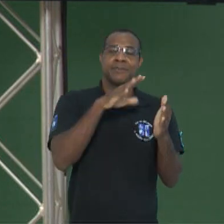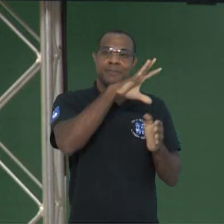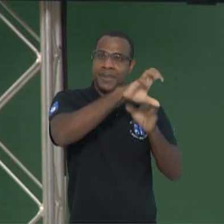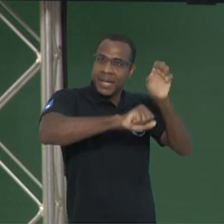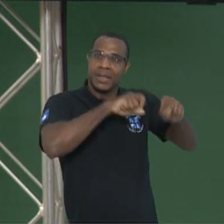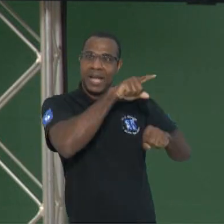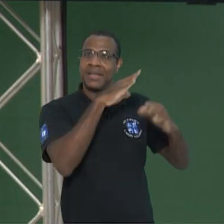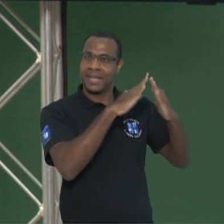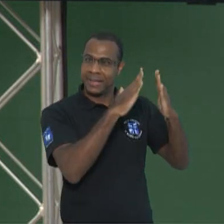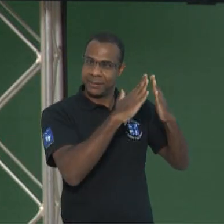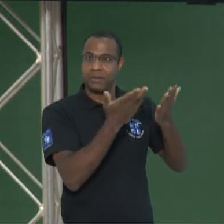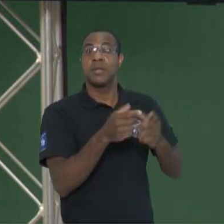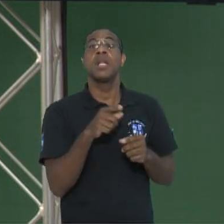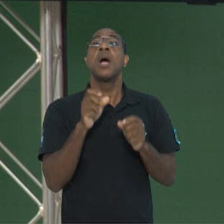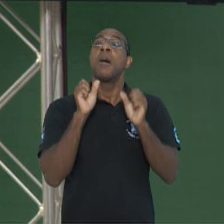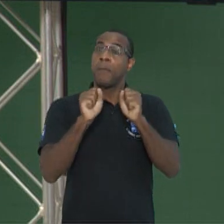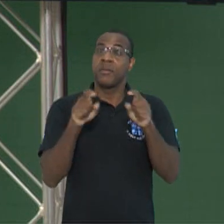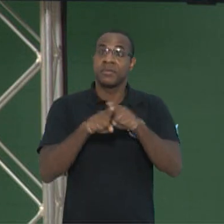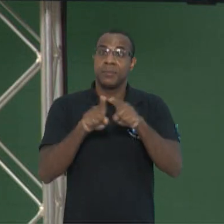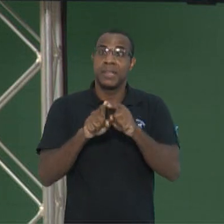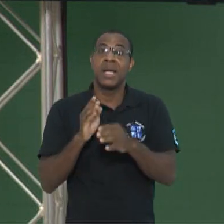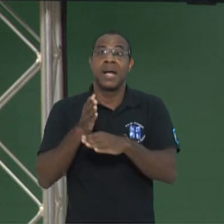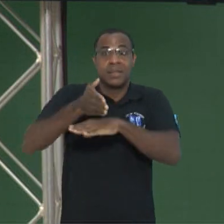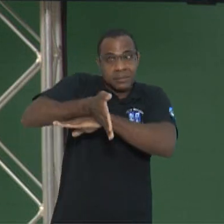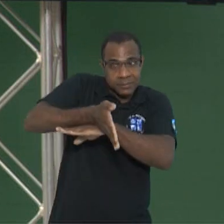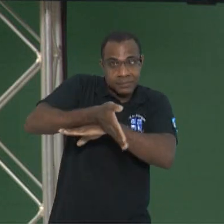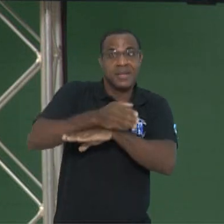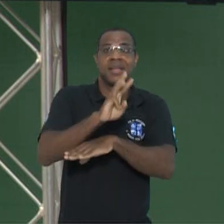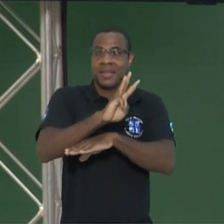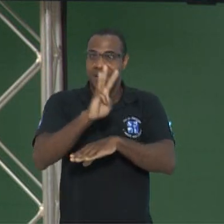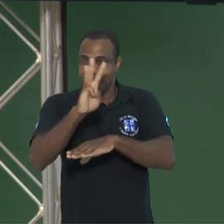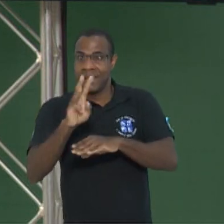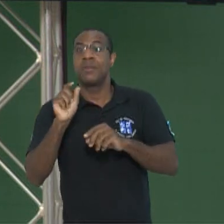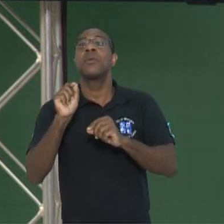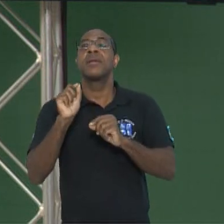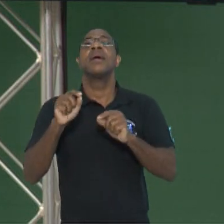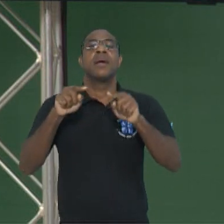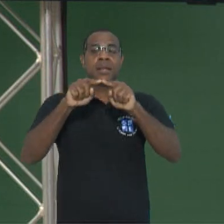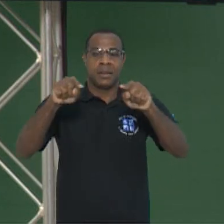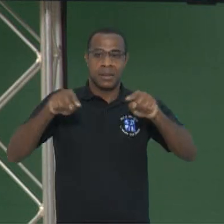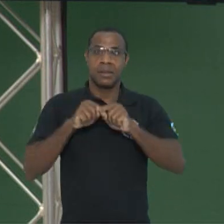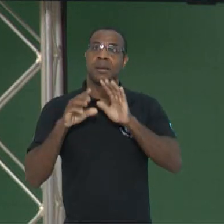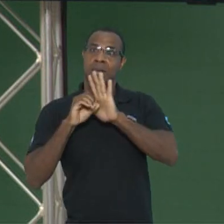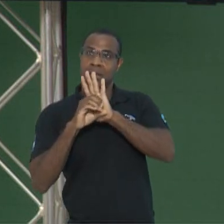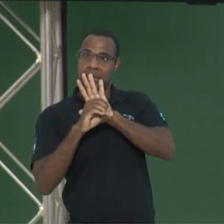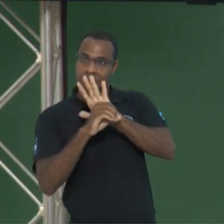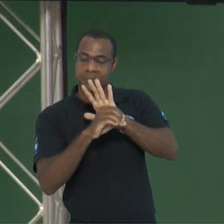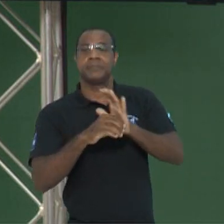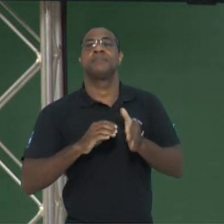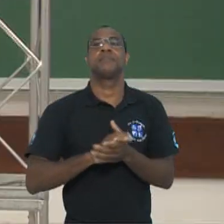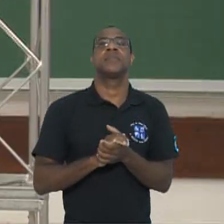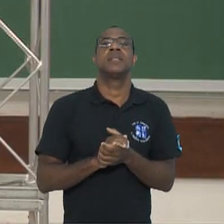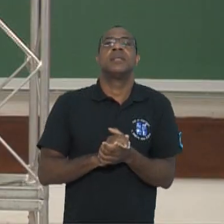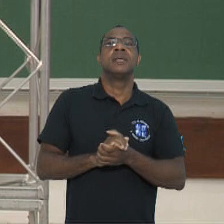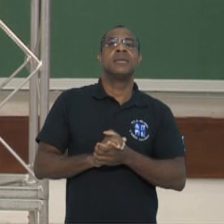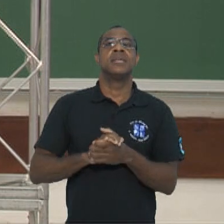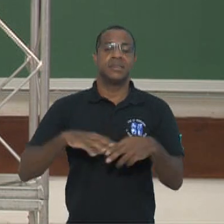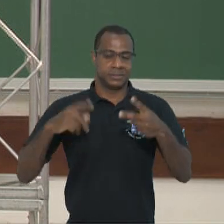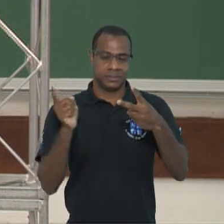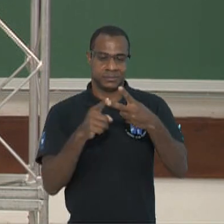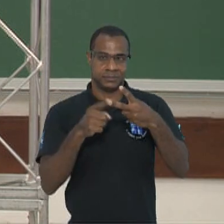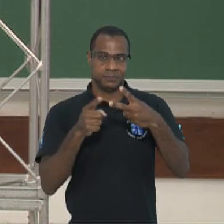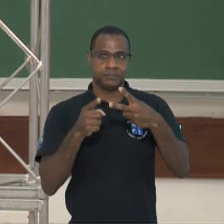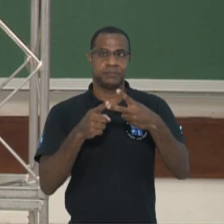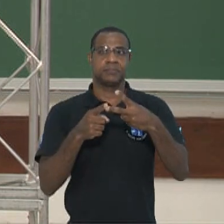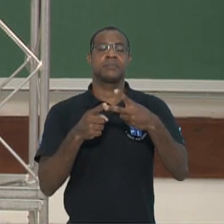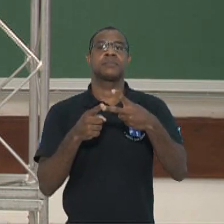também pode acessar o Google Classroom e fazer ambas formas de atividade. Isso é importante. Segundo e último